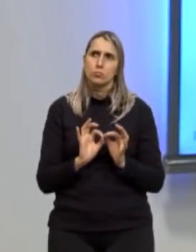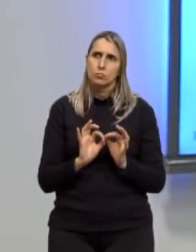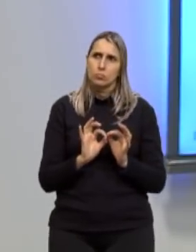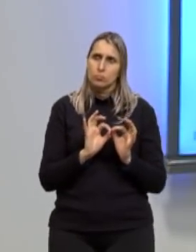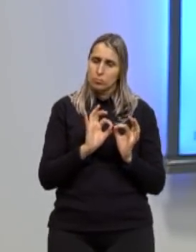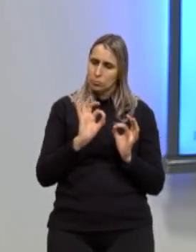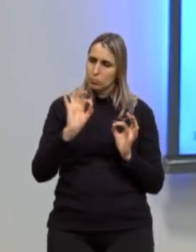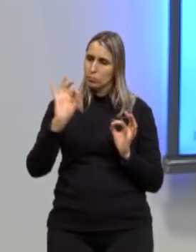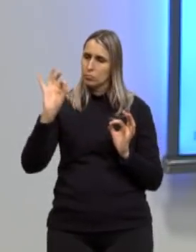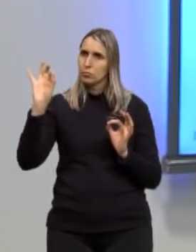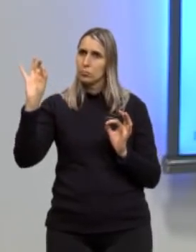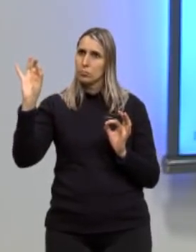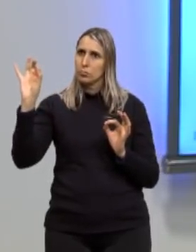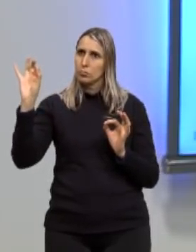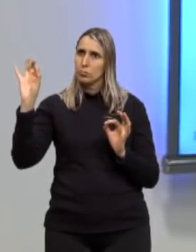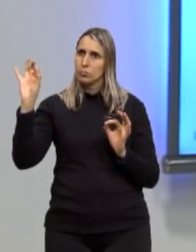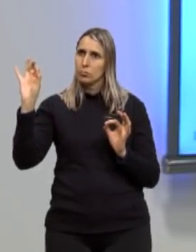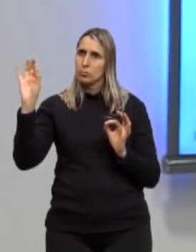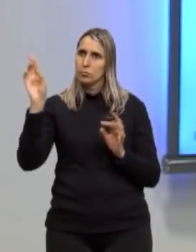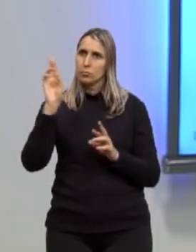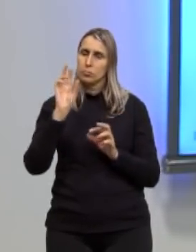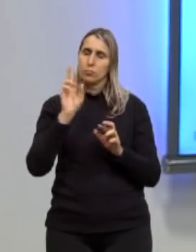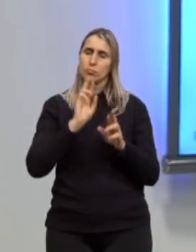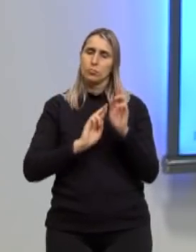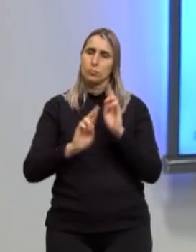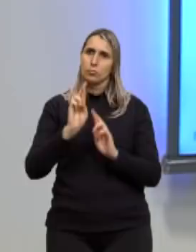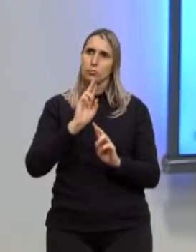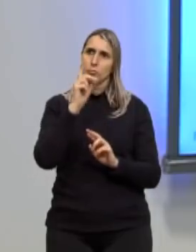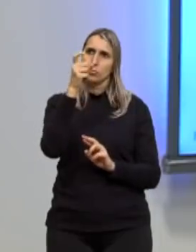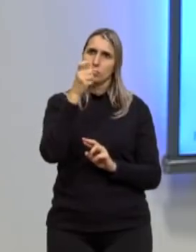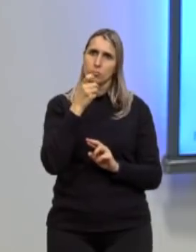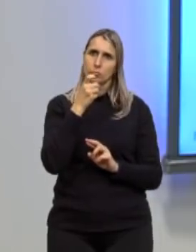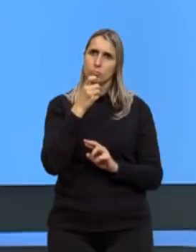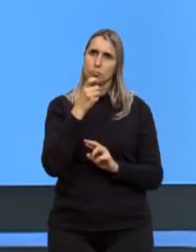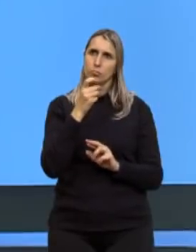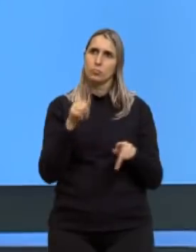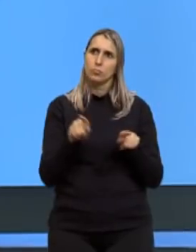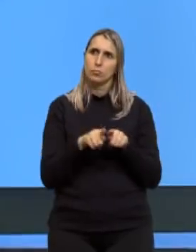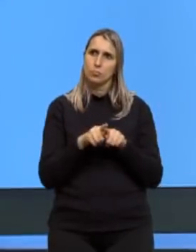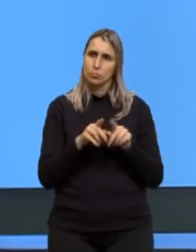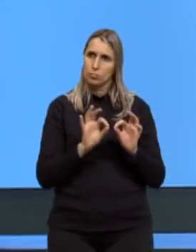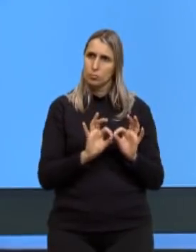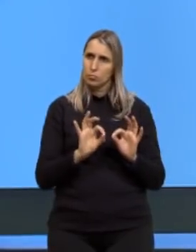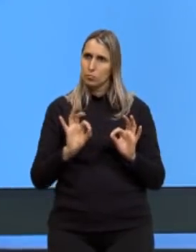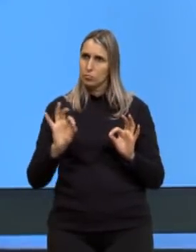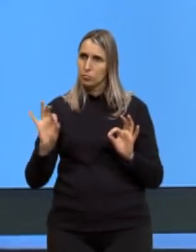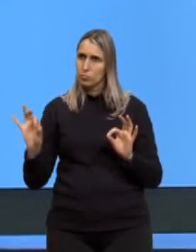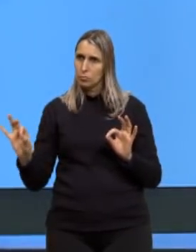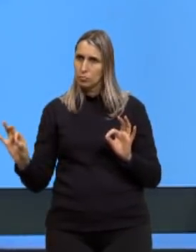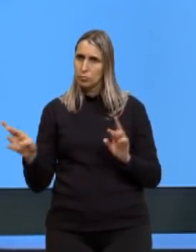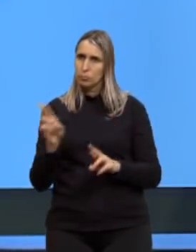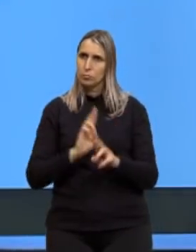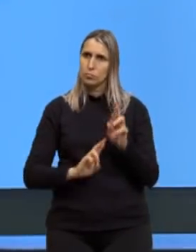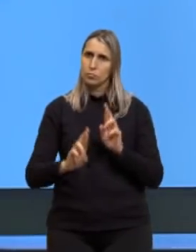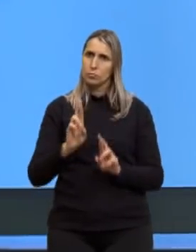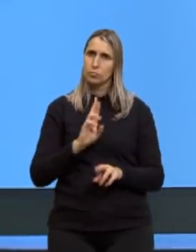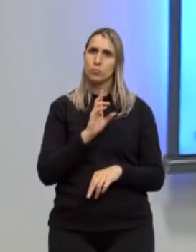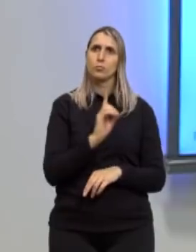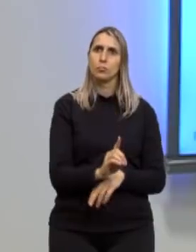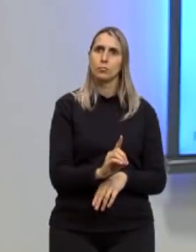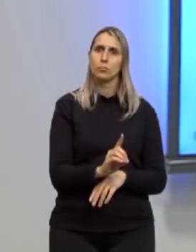distância está para chez assim como essa distância está para